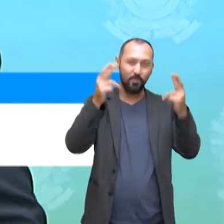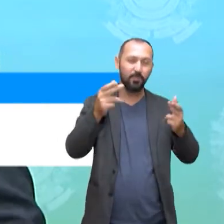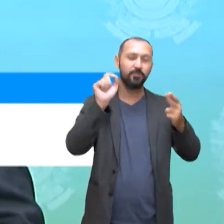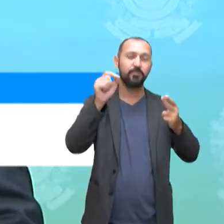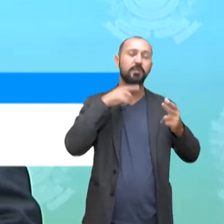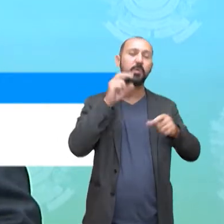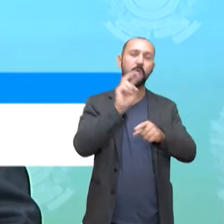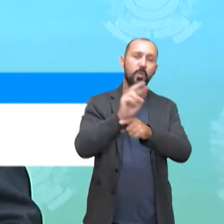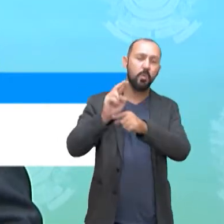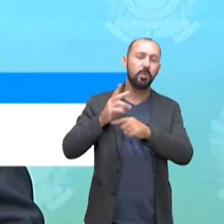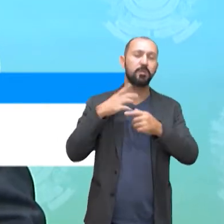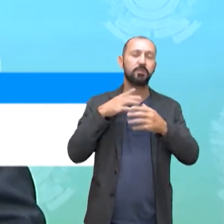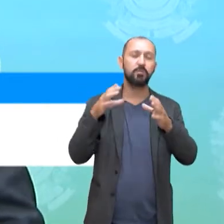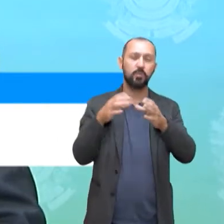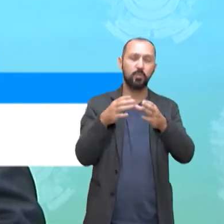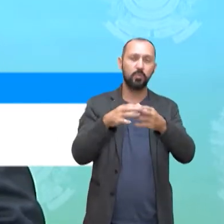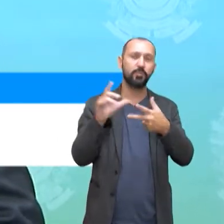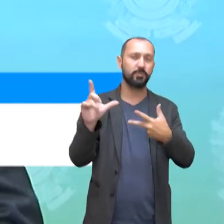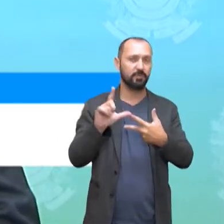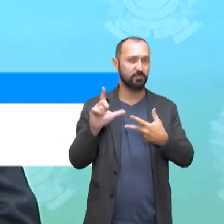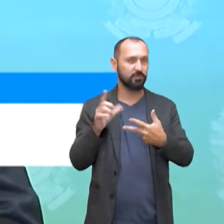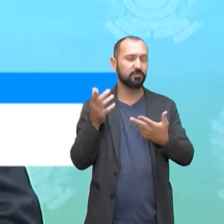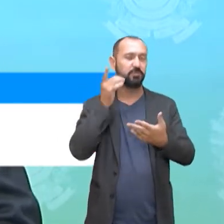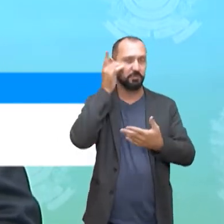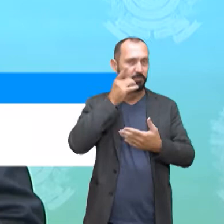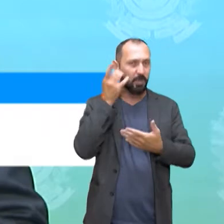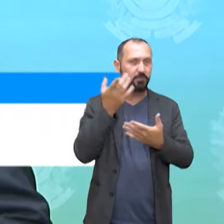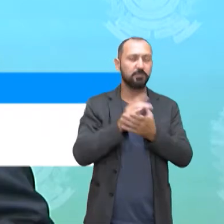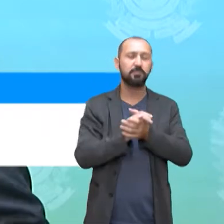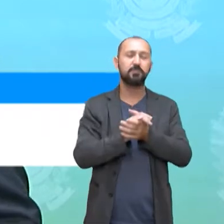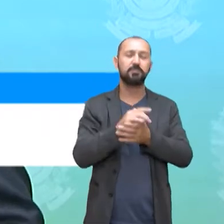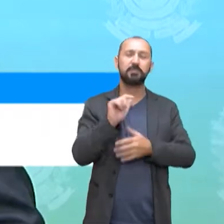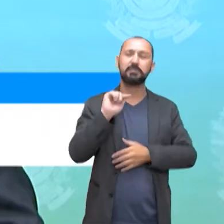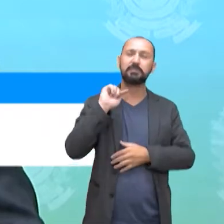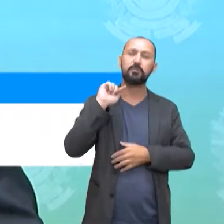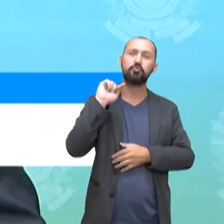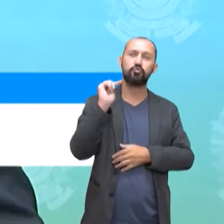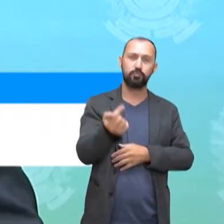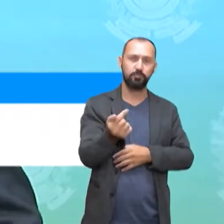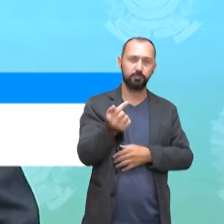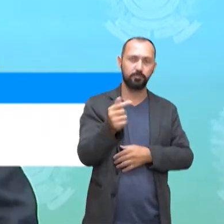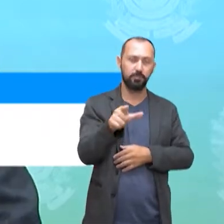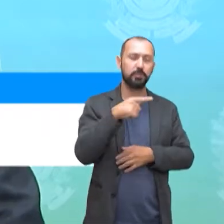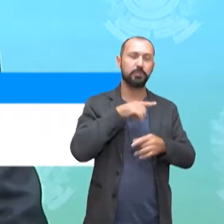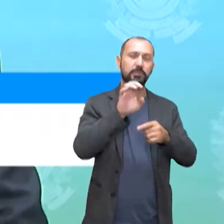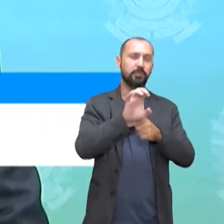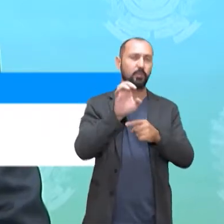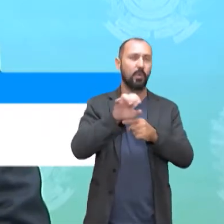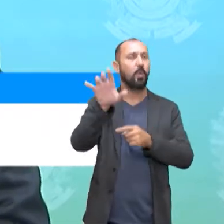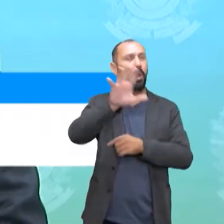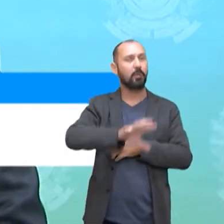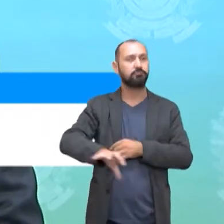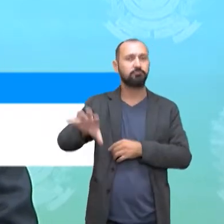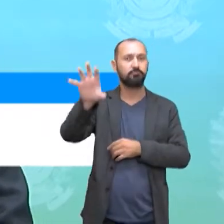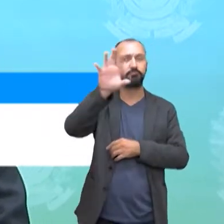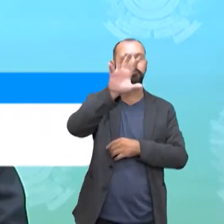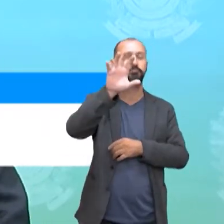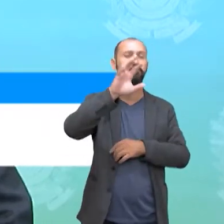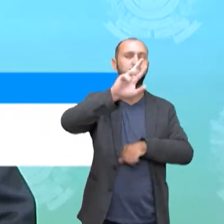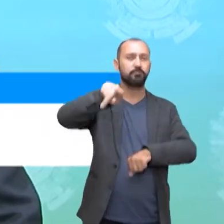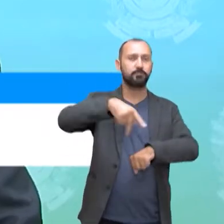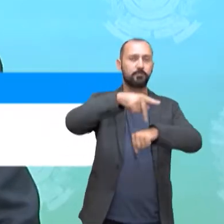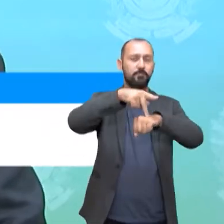os parlamentares, é uma instituição que agrega mais de 7 mil parlamentares estaduais.